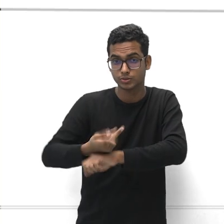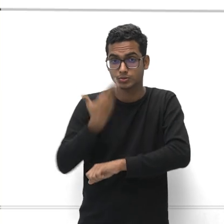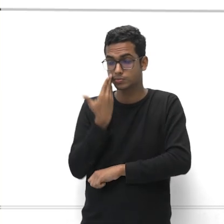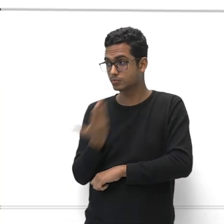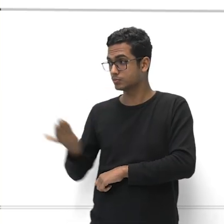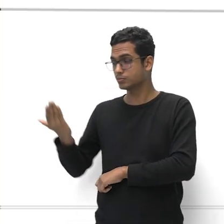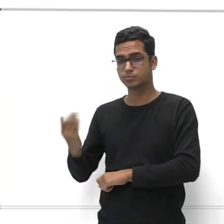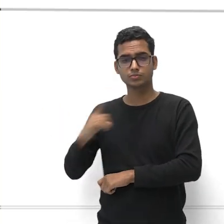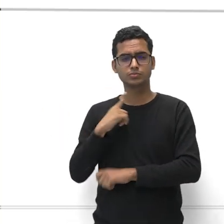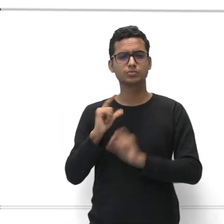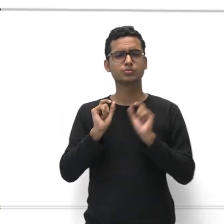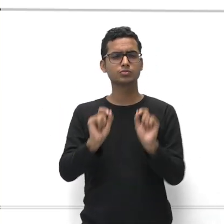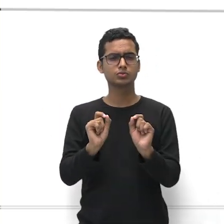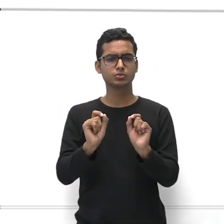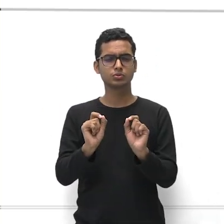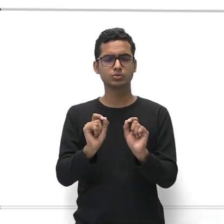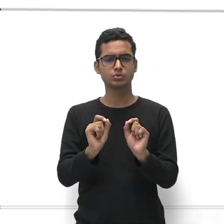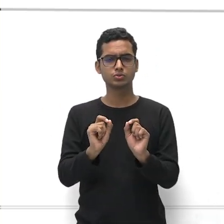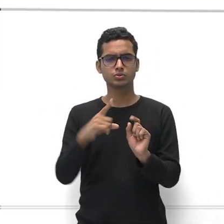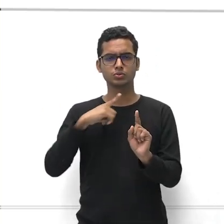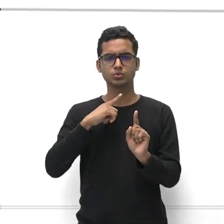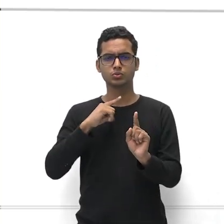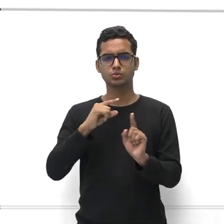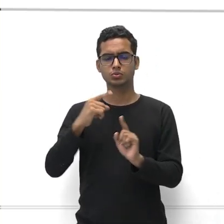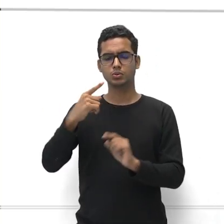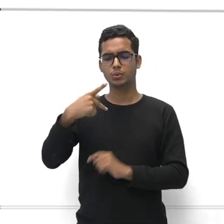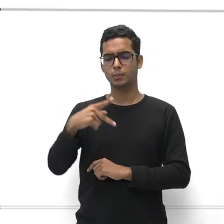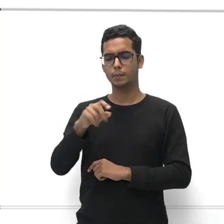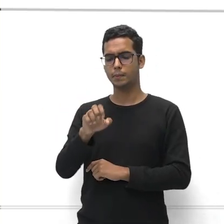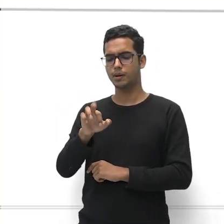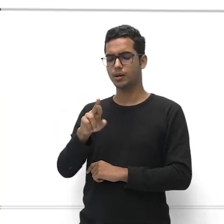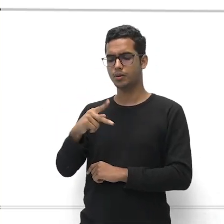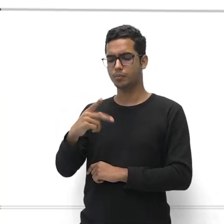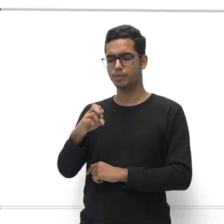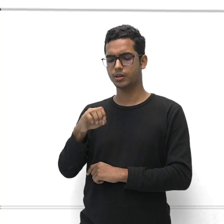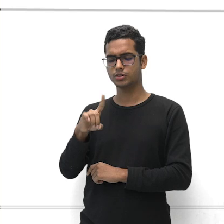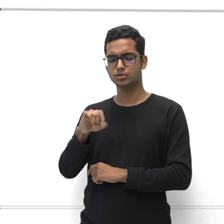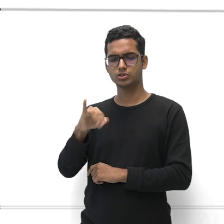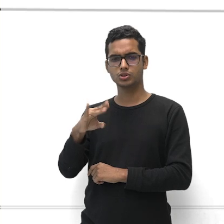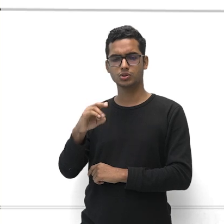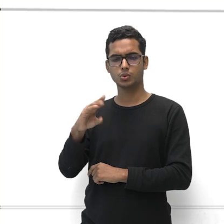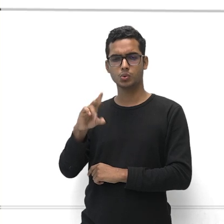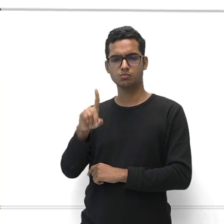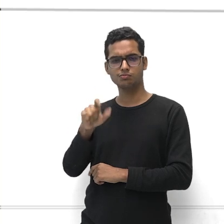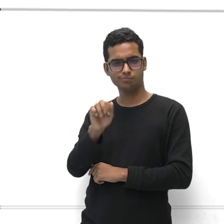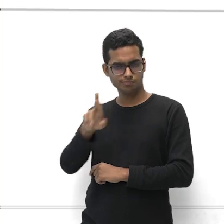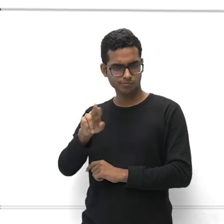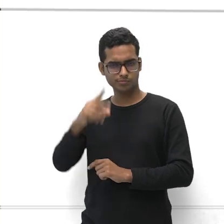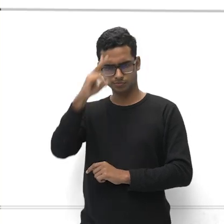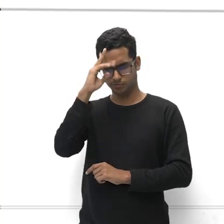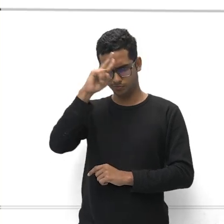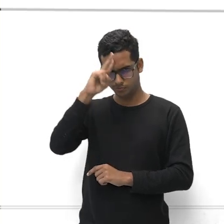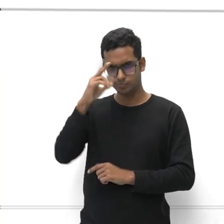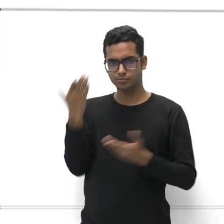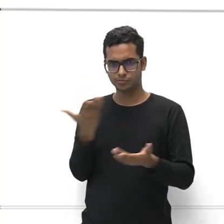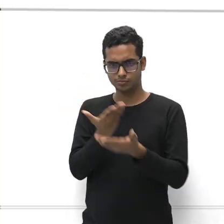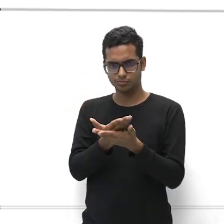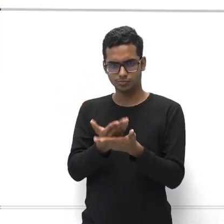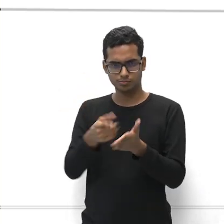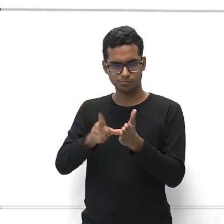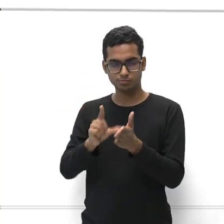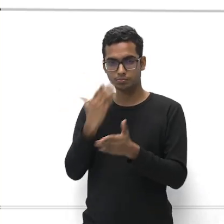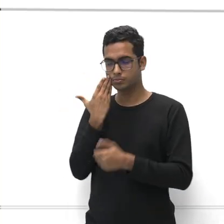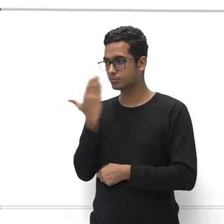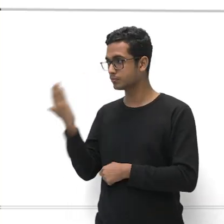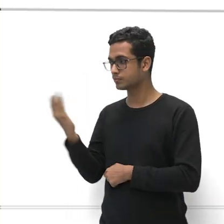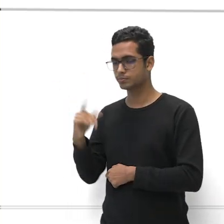duas perpendiculares passando por esse ponto aqui, Nós já tivemos a oportunidade em aulas anteriores de ver como se